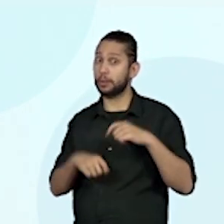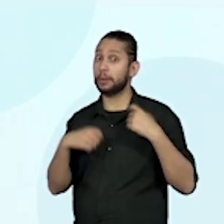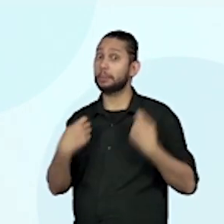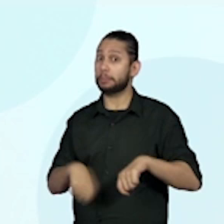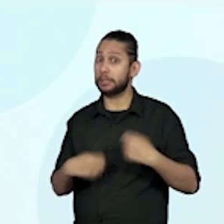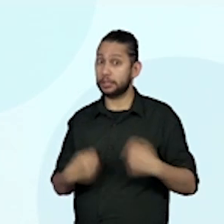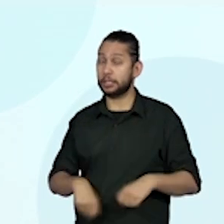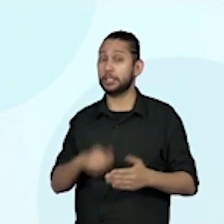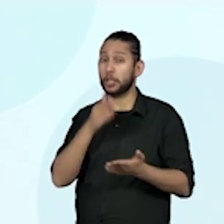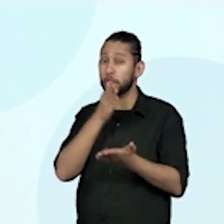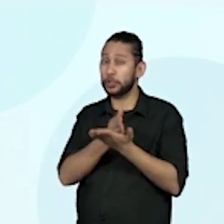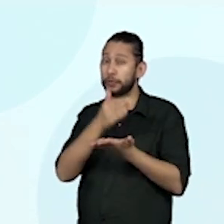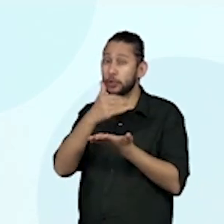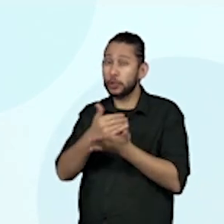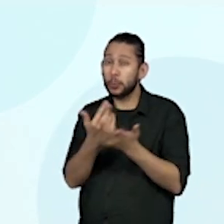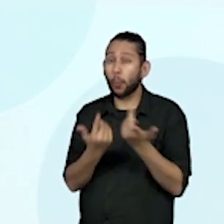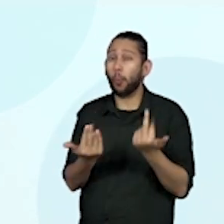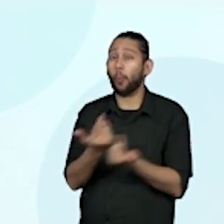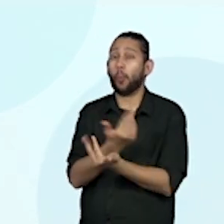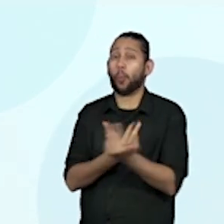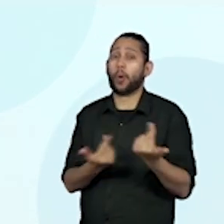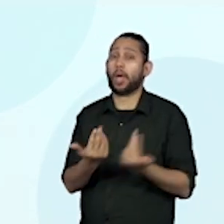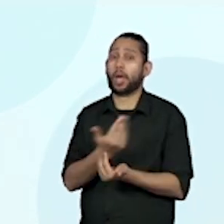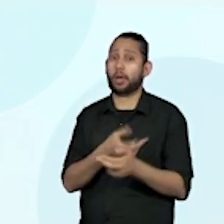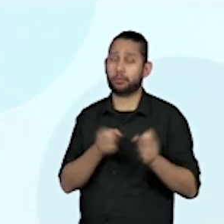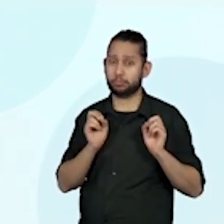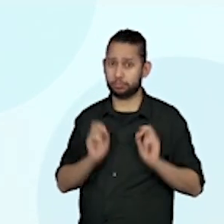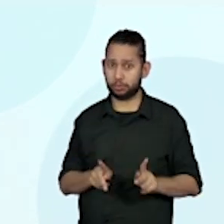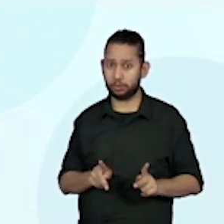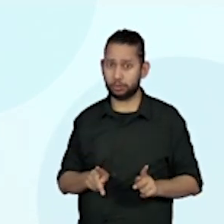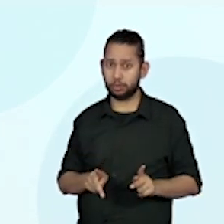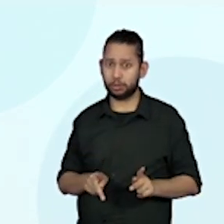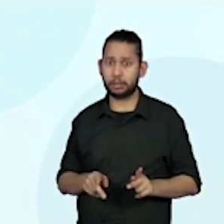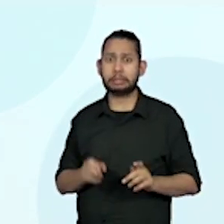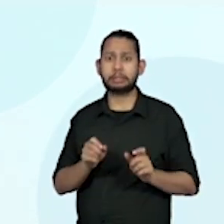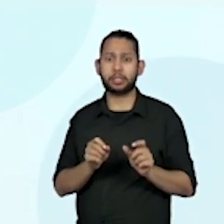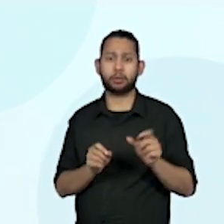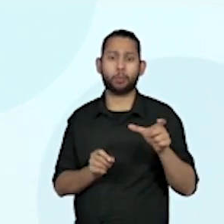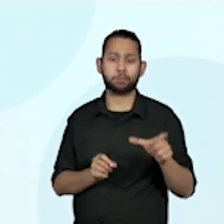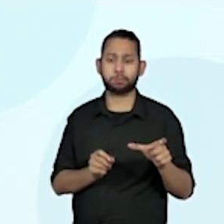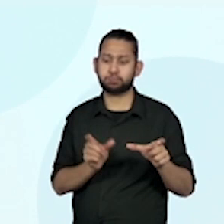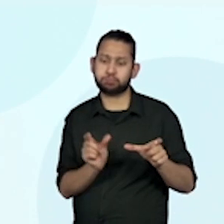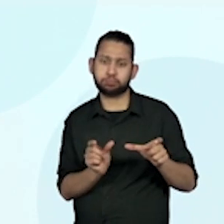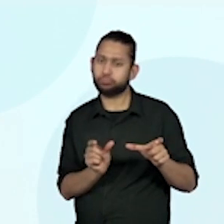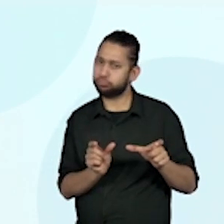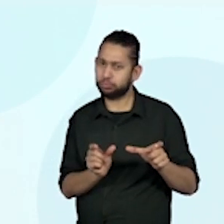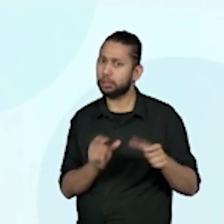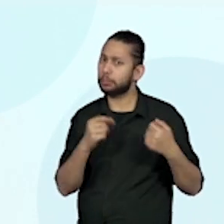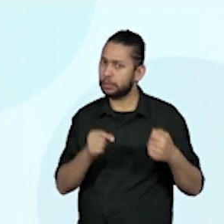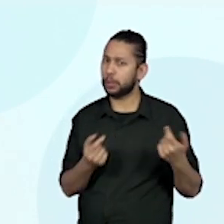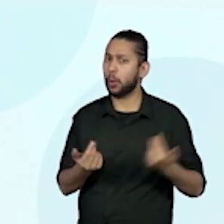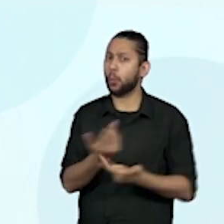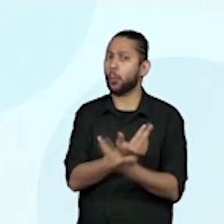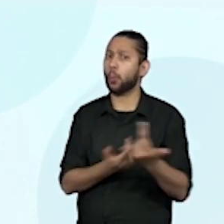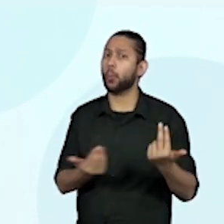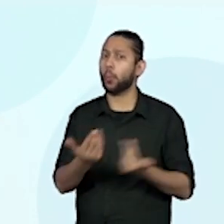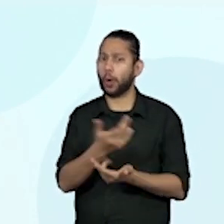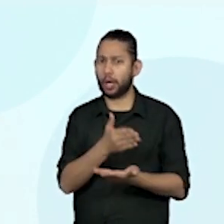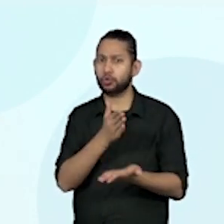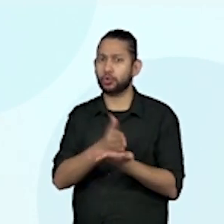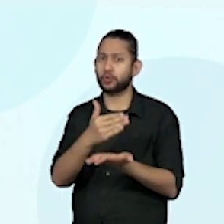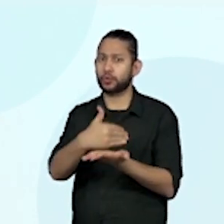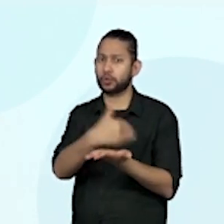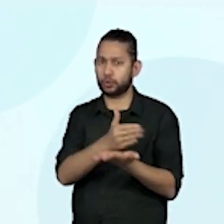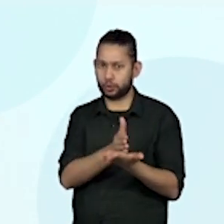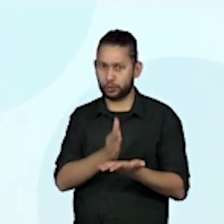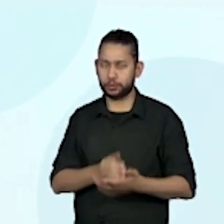estar dividida igualmente, tá? Em partes iguais. Só uma dica, tá? Então,